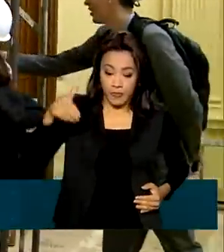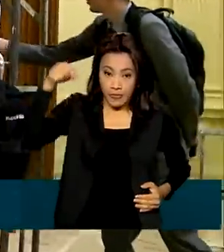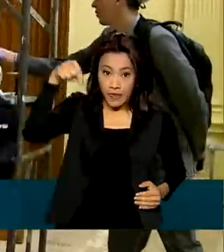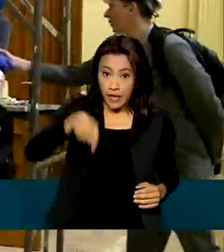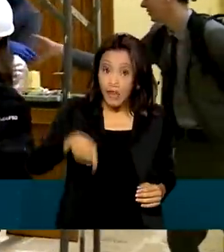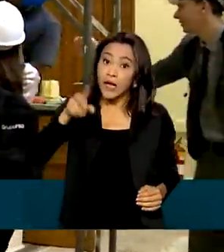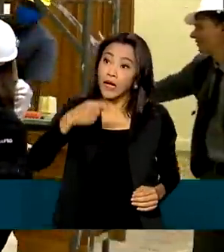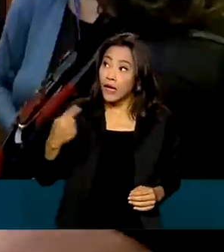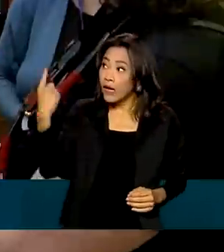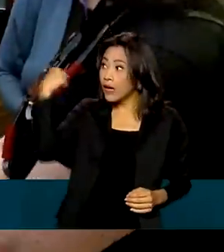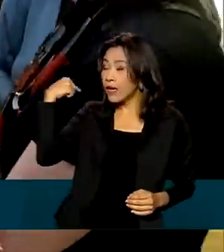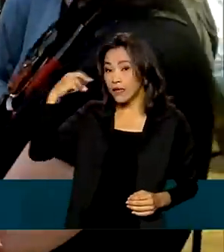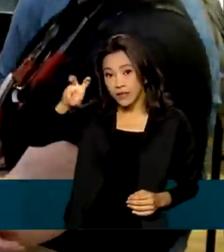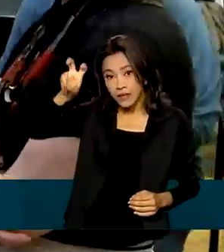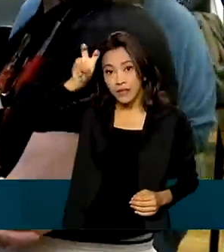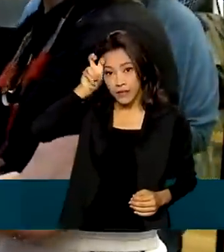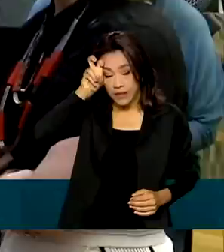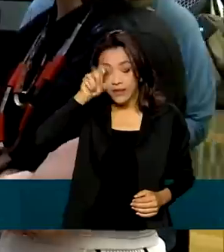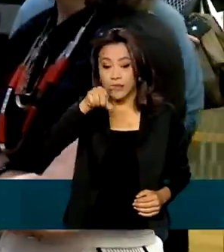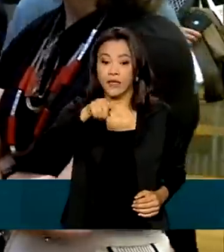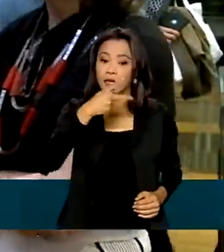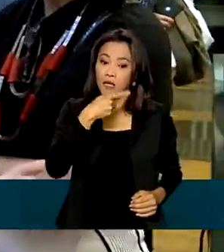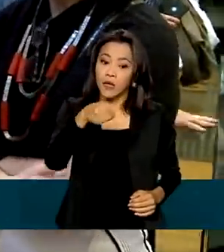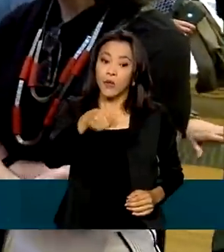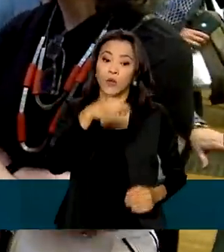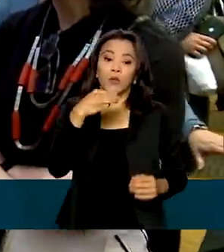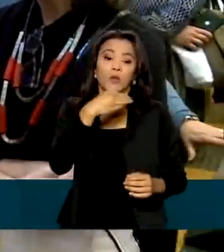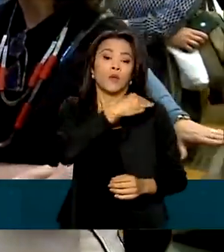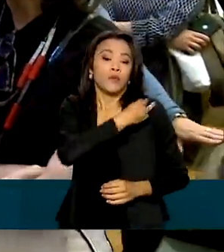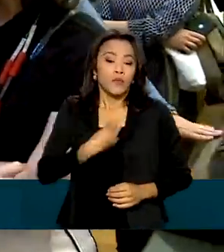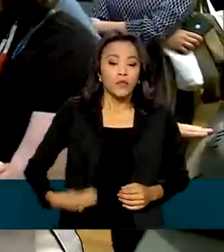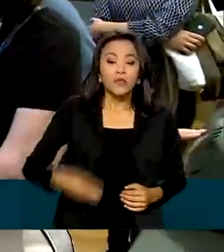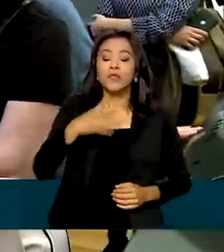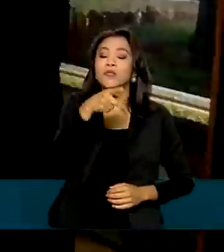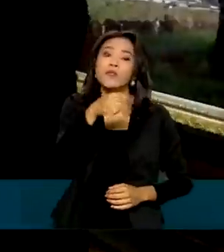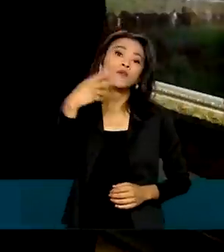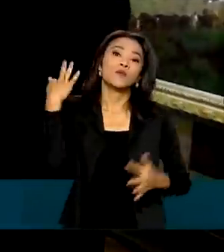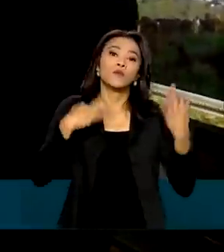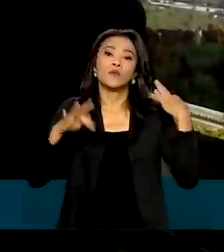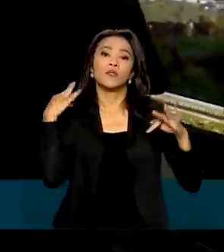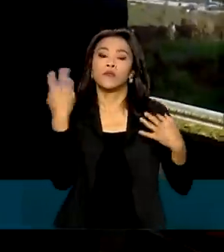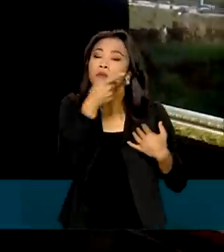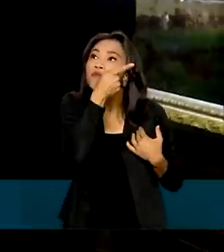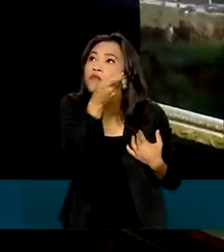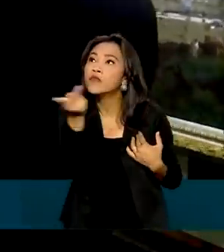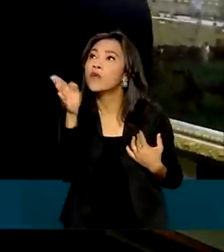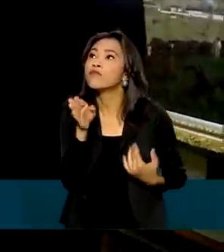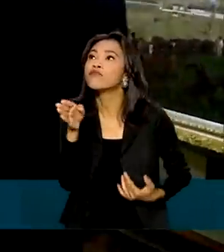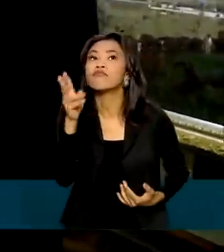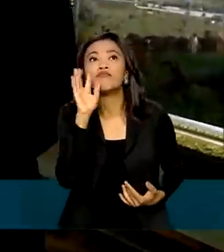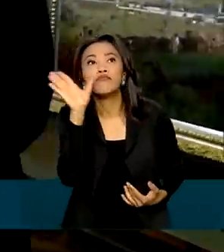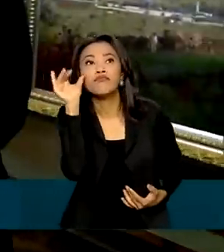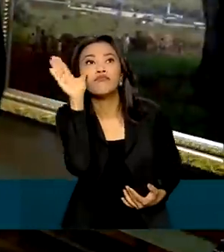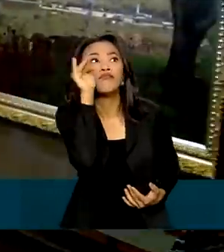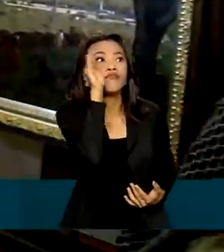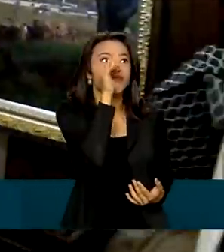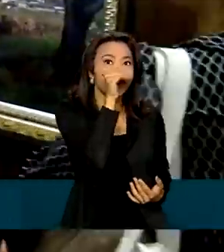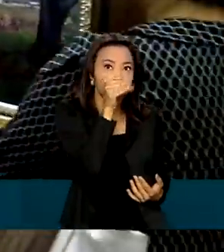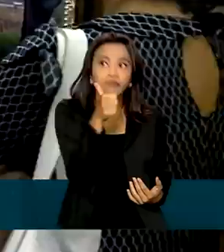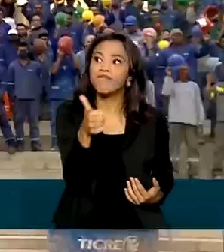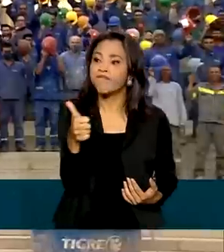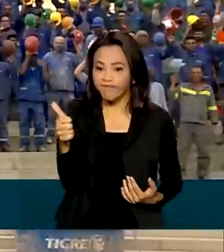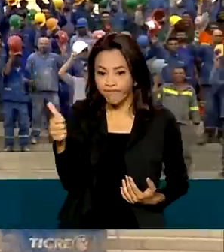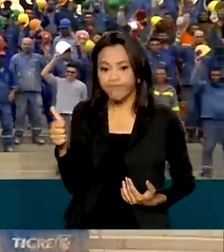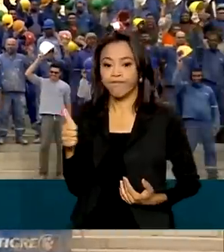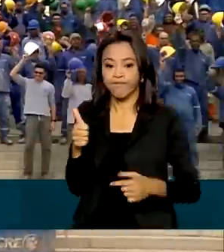quinta-feira, o ministro do Turismo fez uma visita técnica às obras de restauração e modernização do acervo,